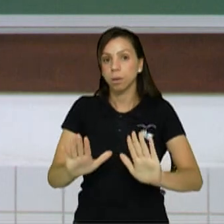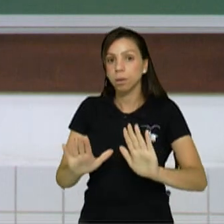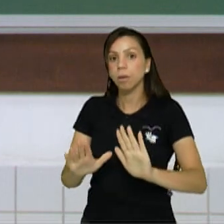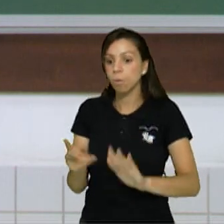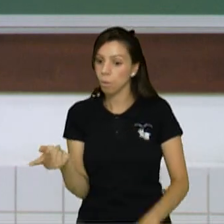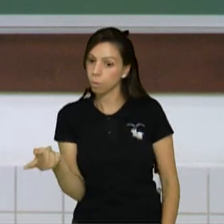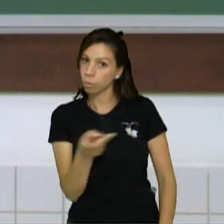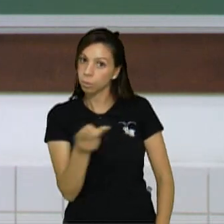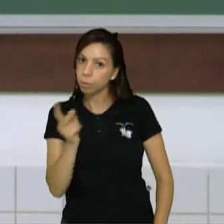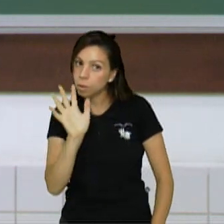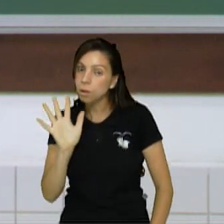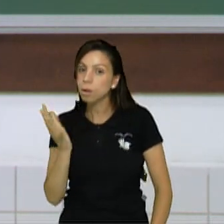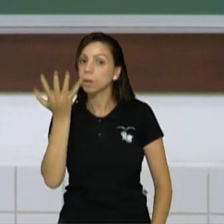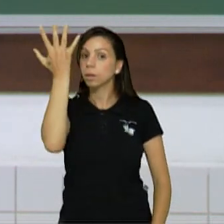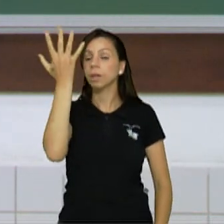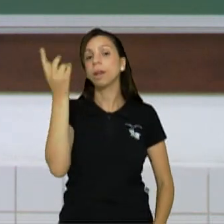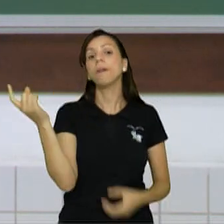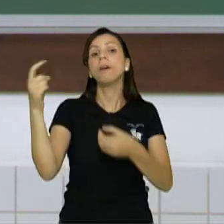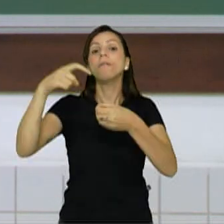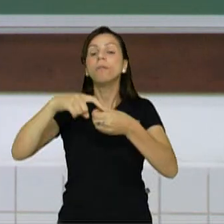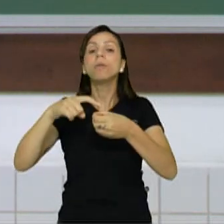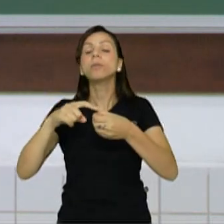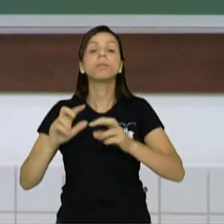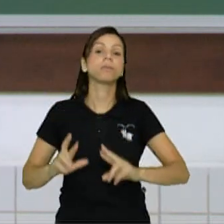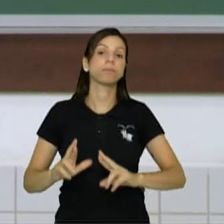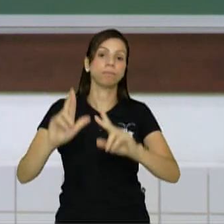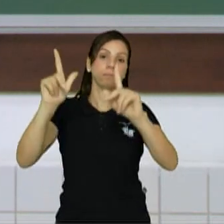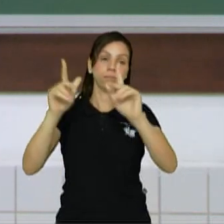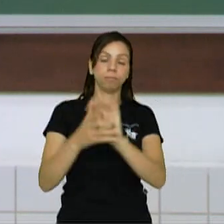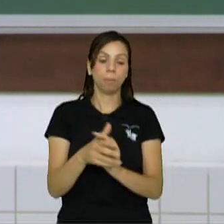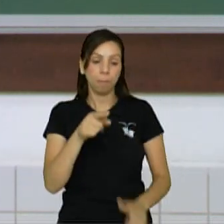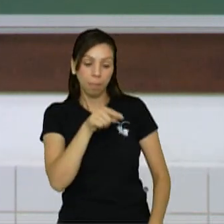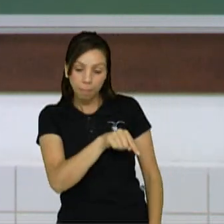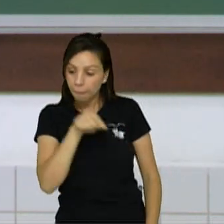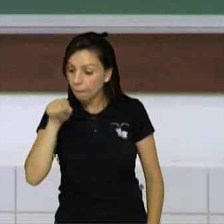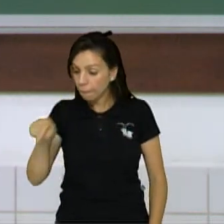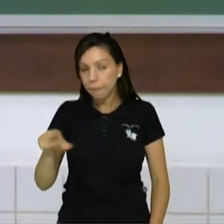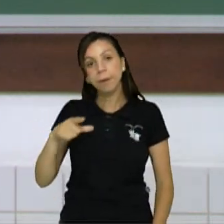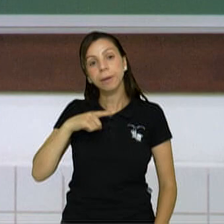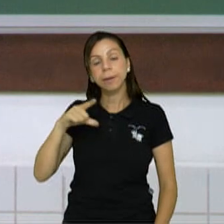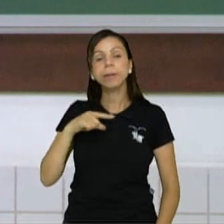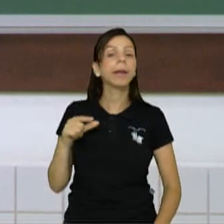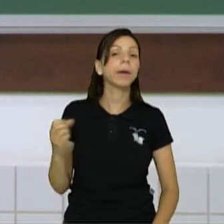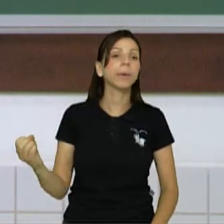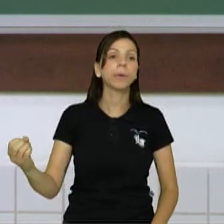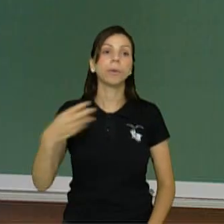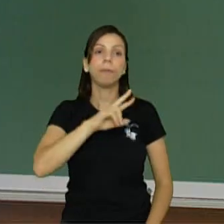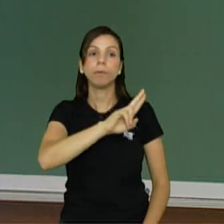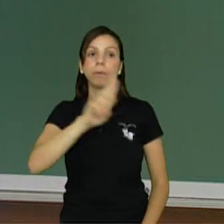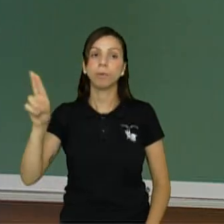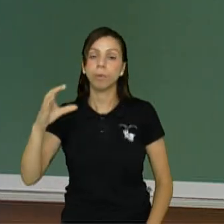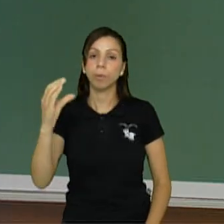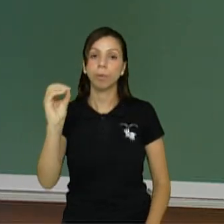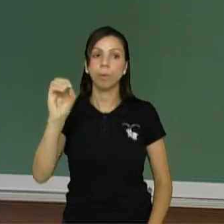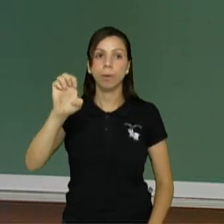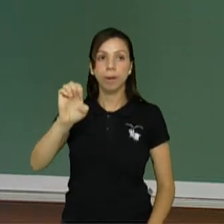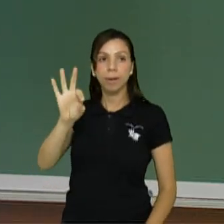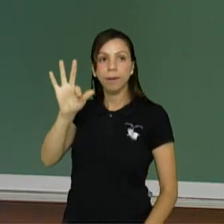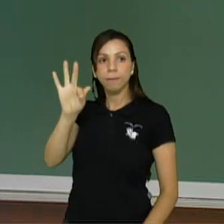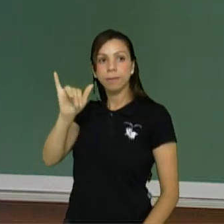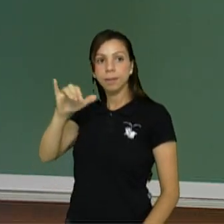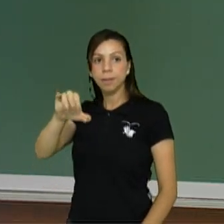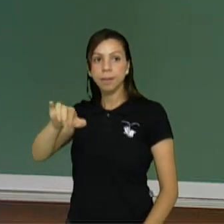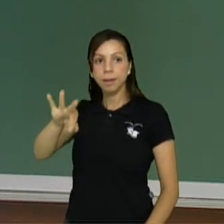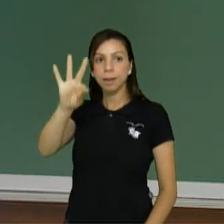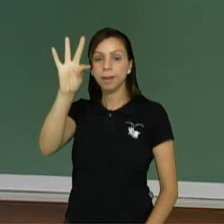eu tenho retornos diferentes. Então, cada sistema vai ter essa grandeza nova chamada de coeficiente de